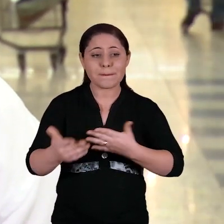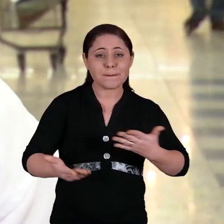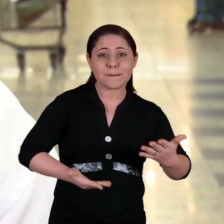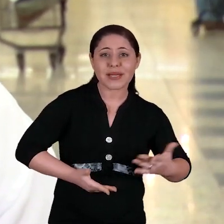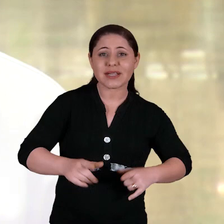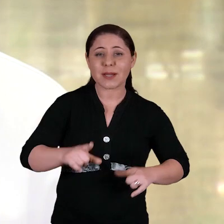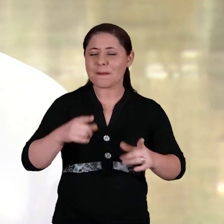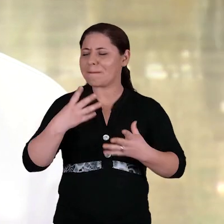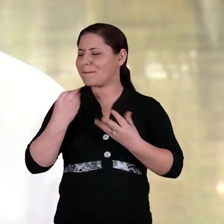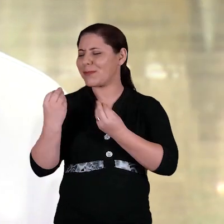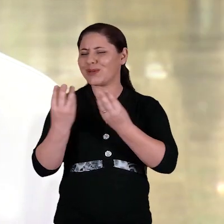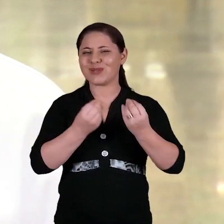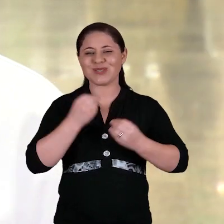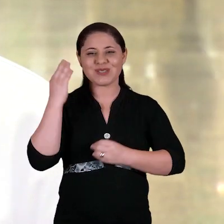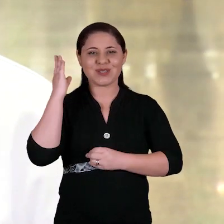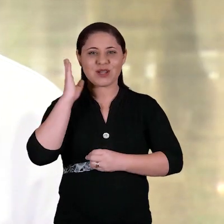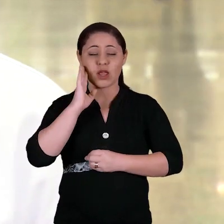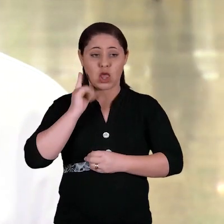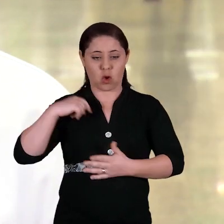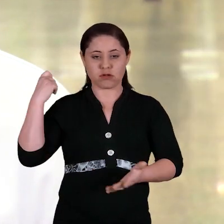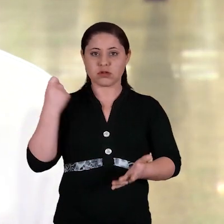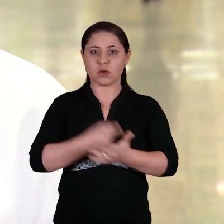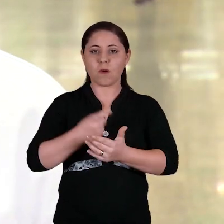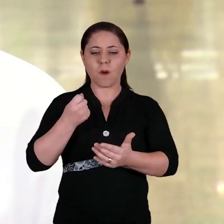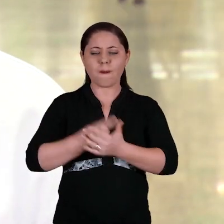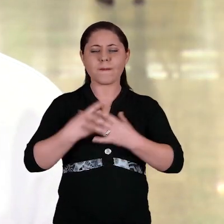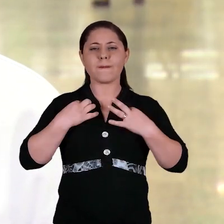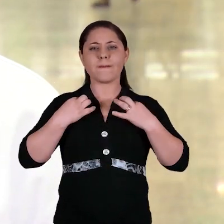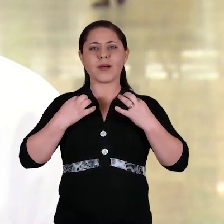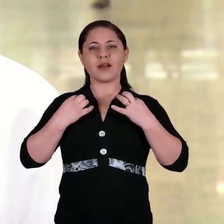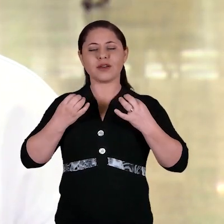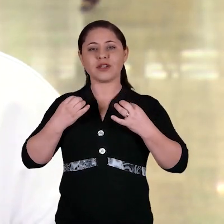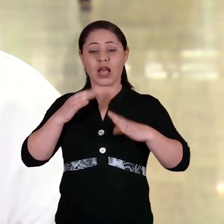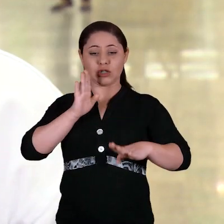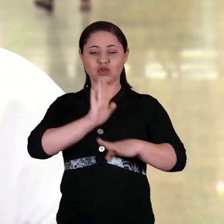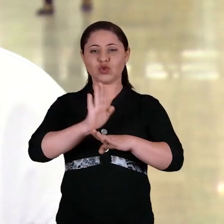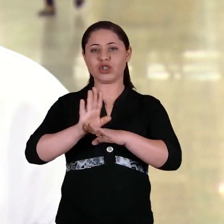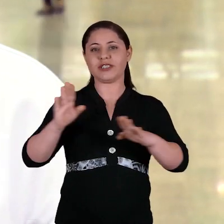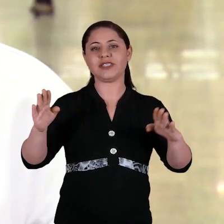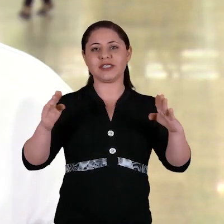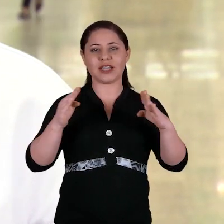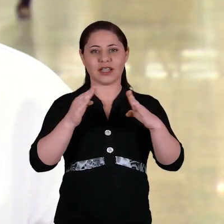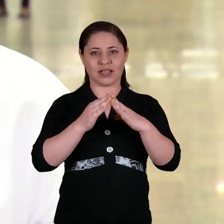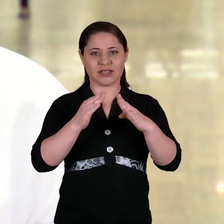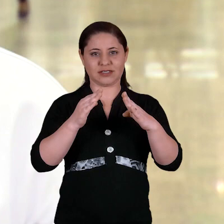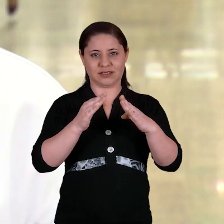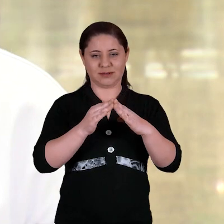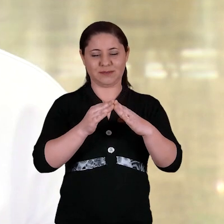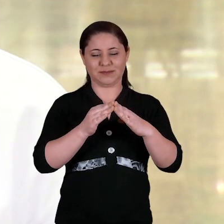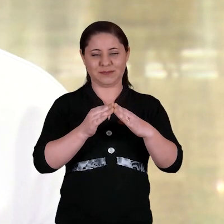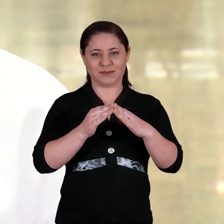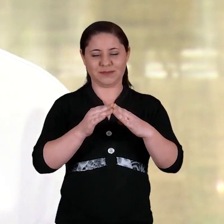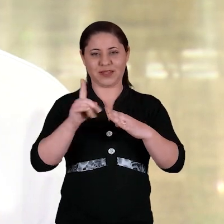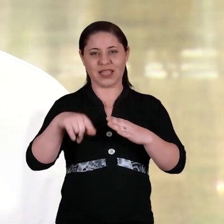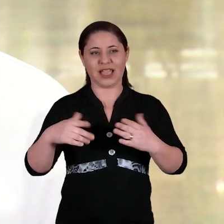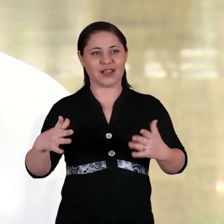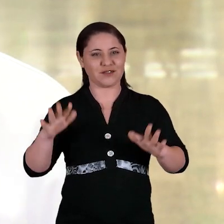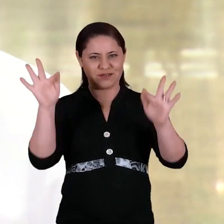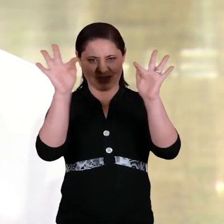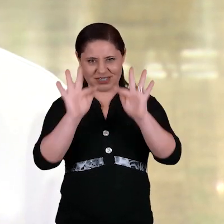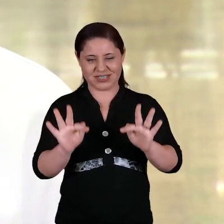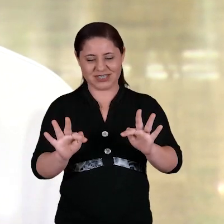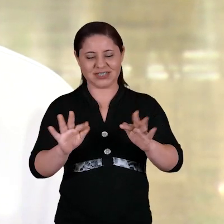lá. Eu que compro as minhas roupas, ajudo em casa. Tá feliz aqui?